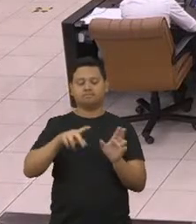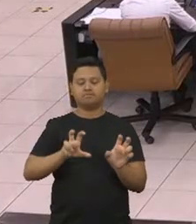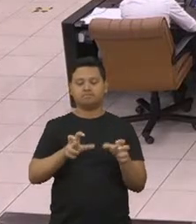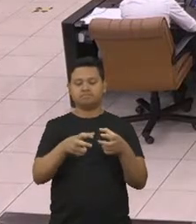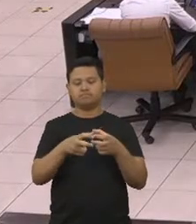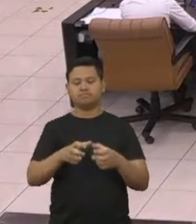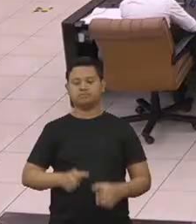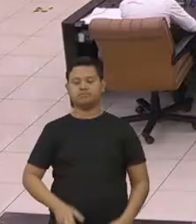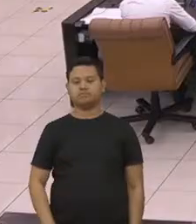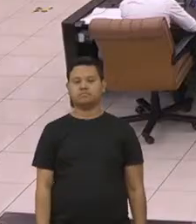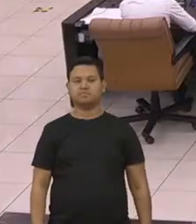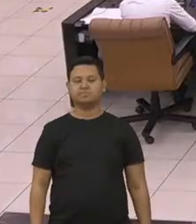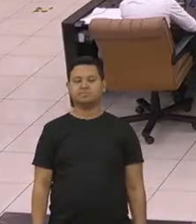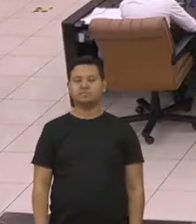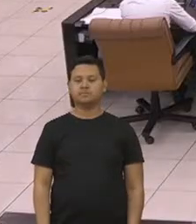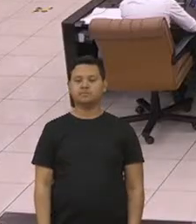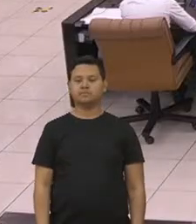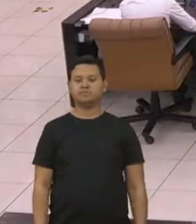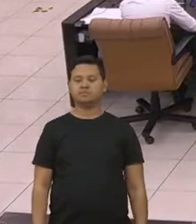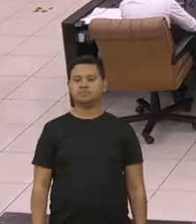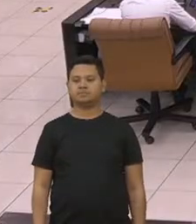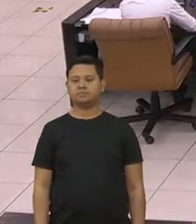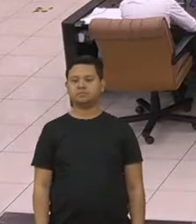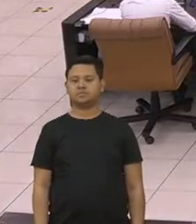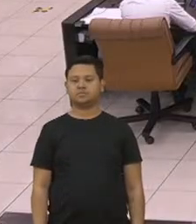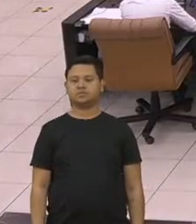esta sessão.